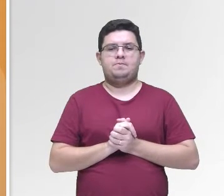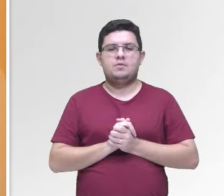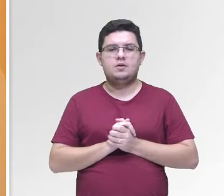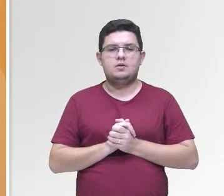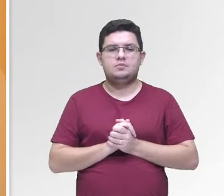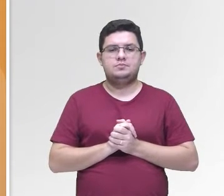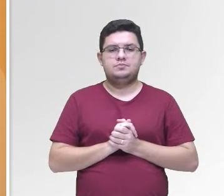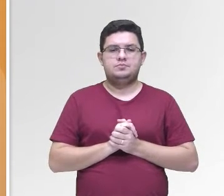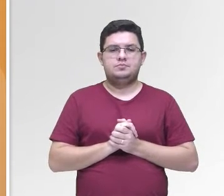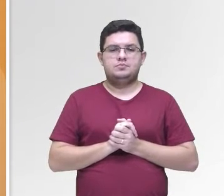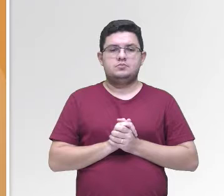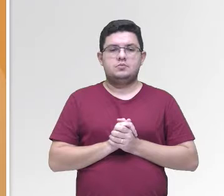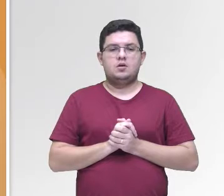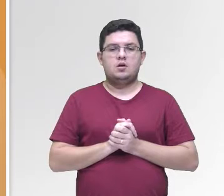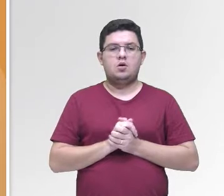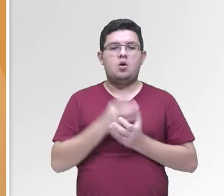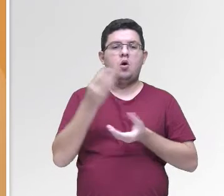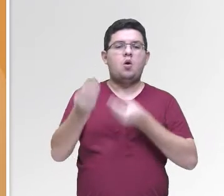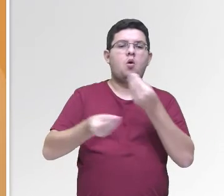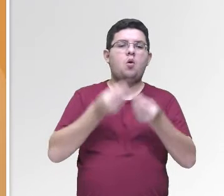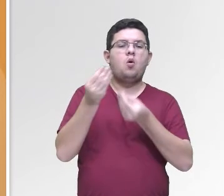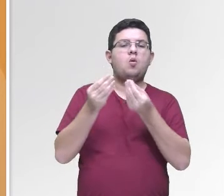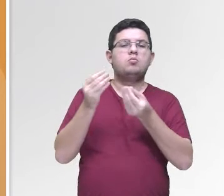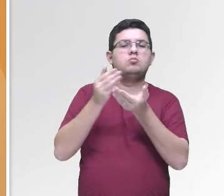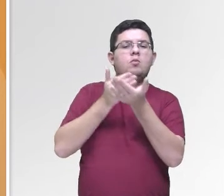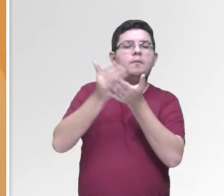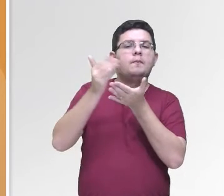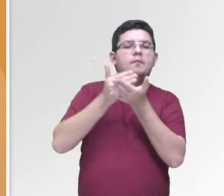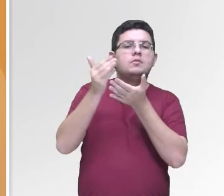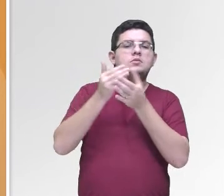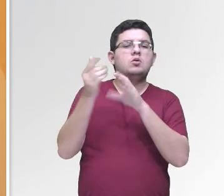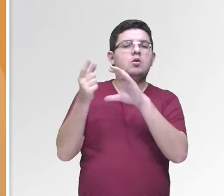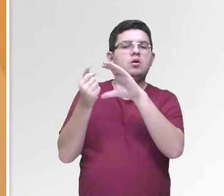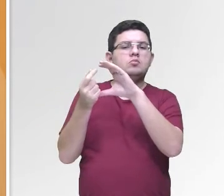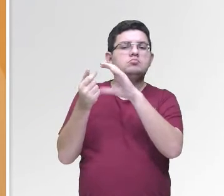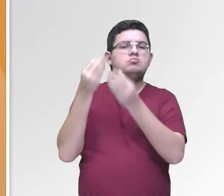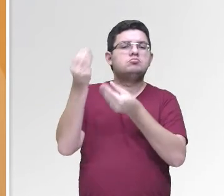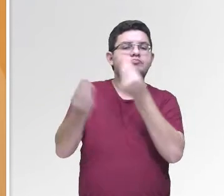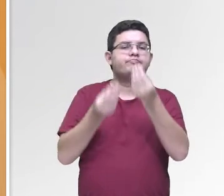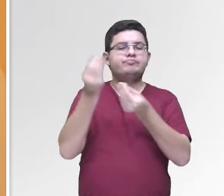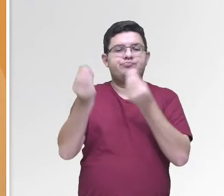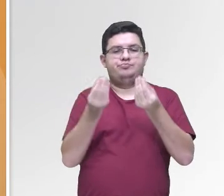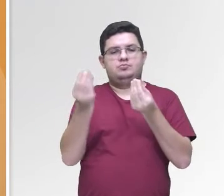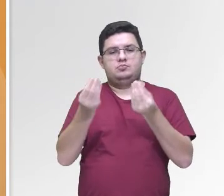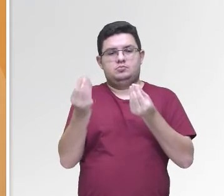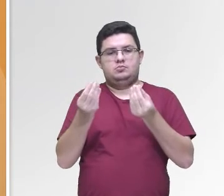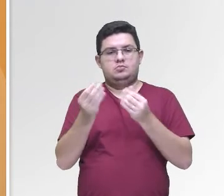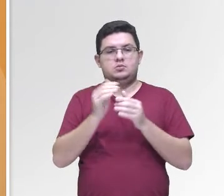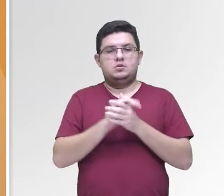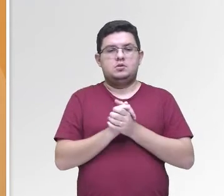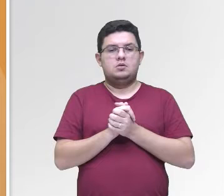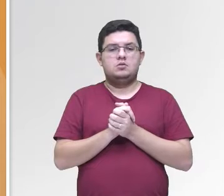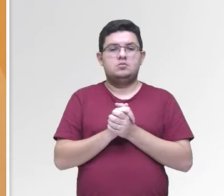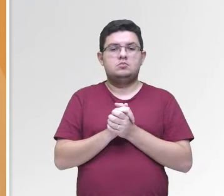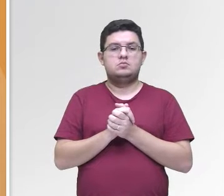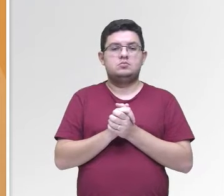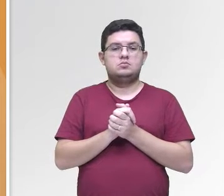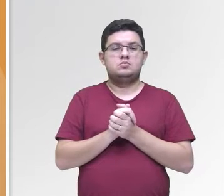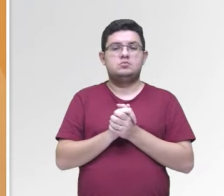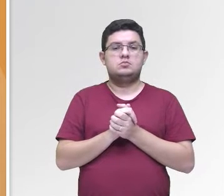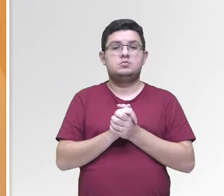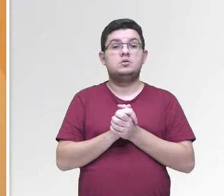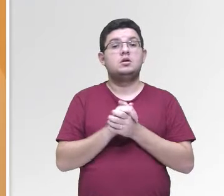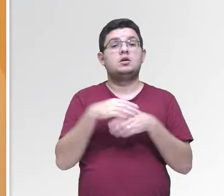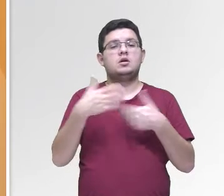Então, gente, surgimento do capitalismo comercial, como é que ele surgiu, né? Surgiu